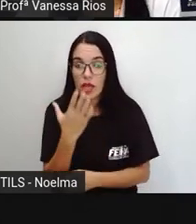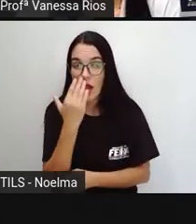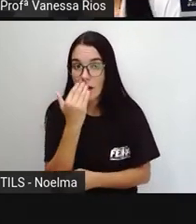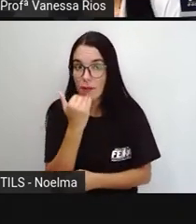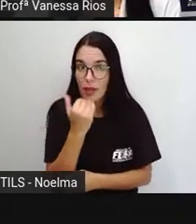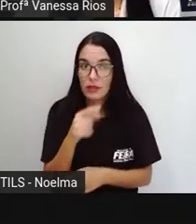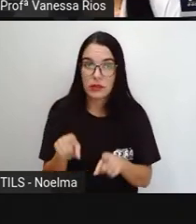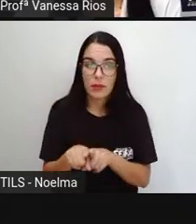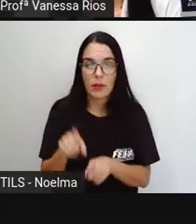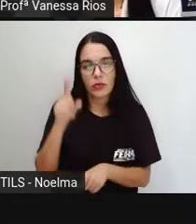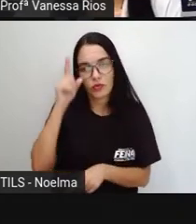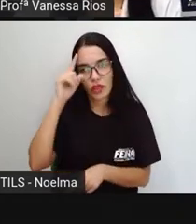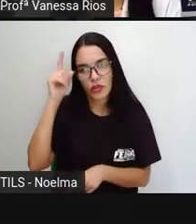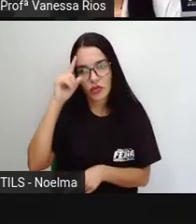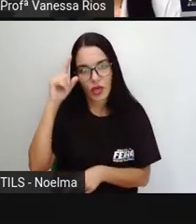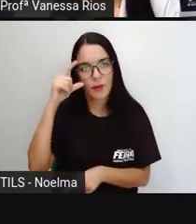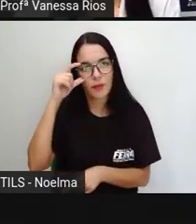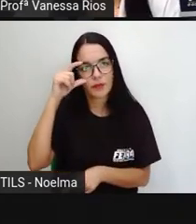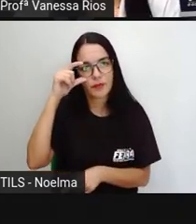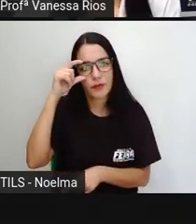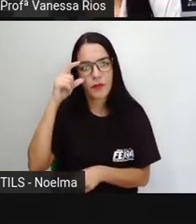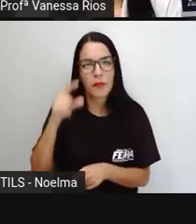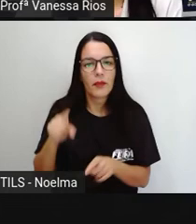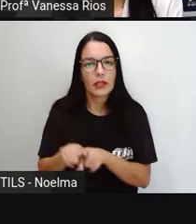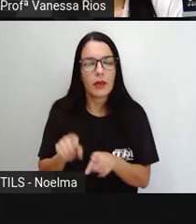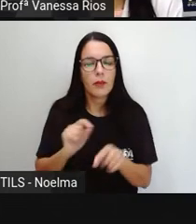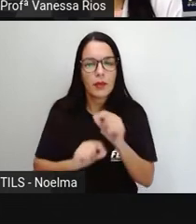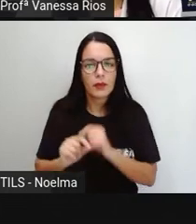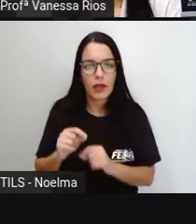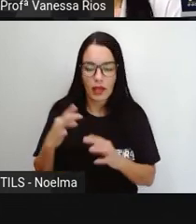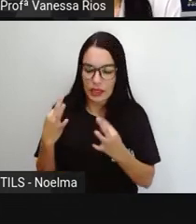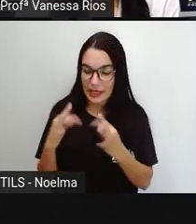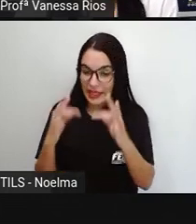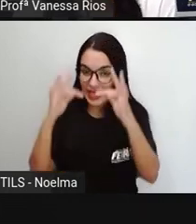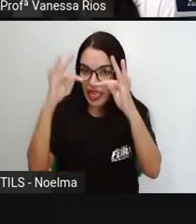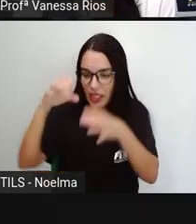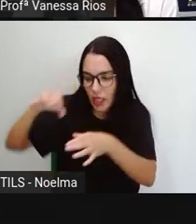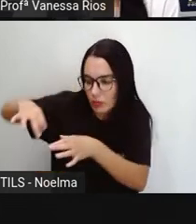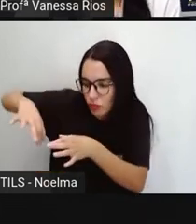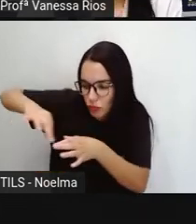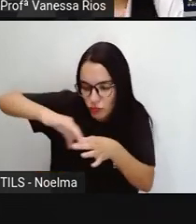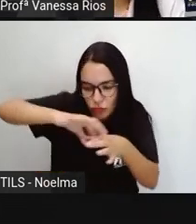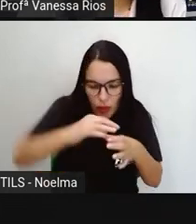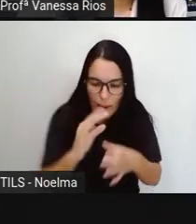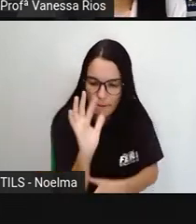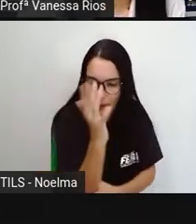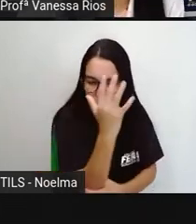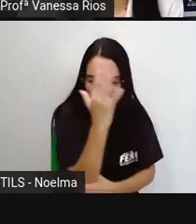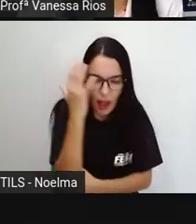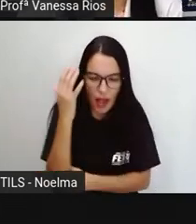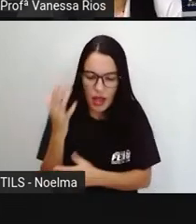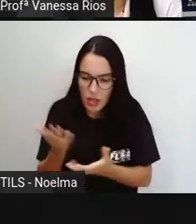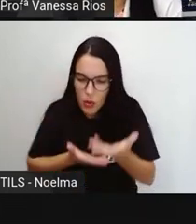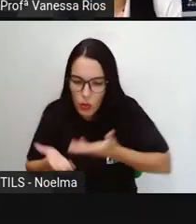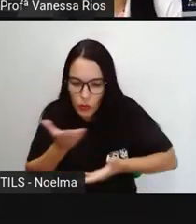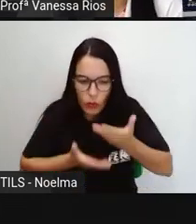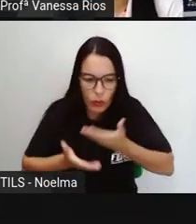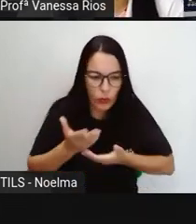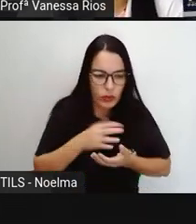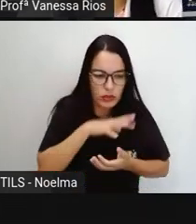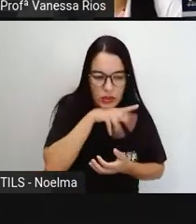Com o sedentarismo e o domínio das técnicas de plantação, de criação de animais, então